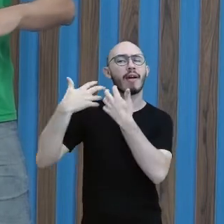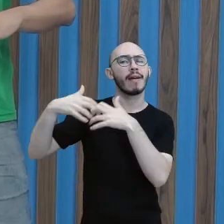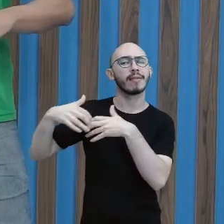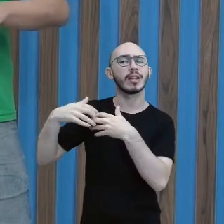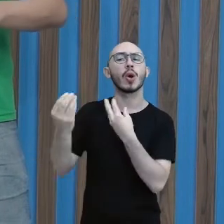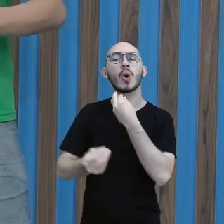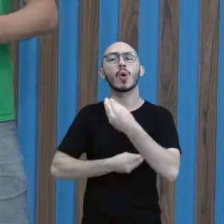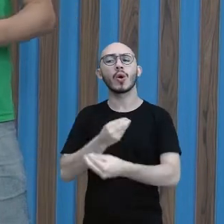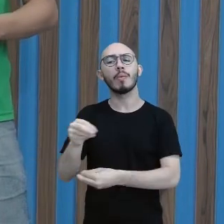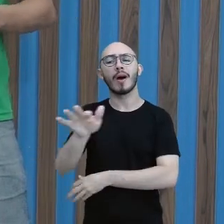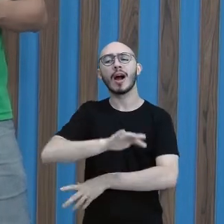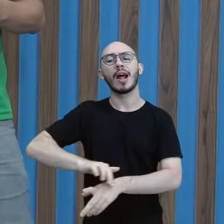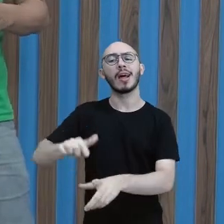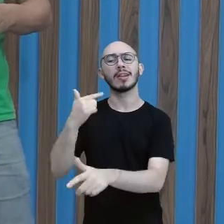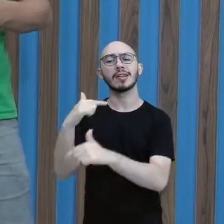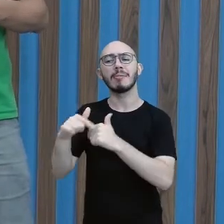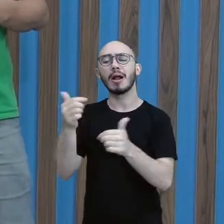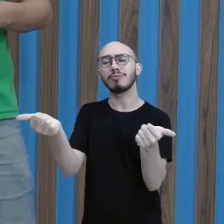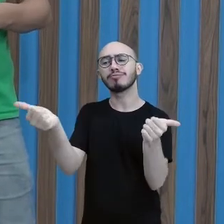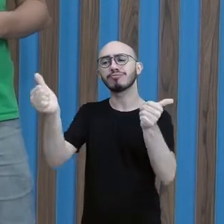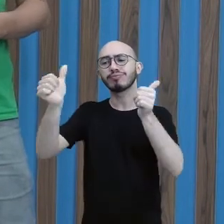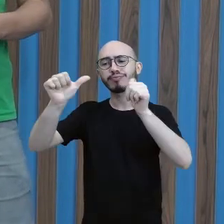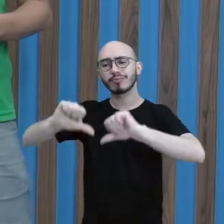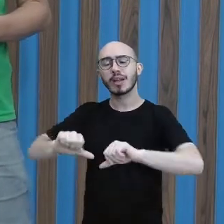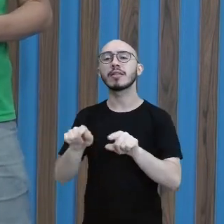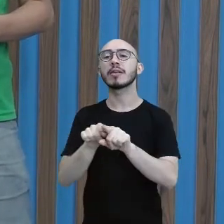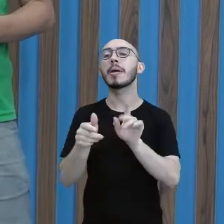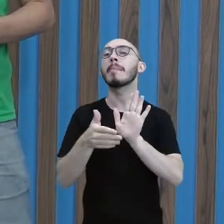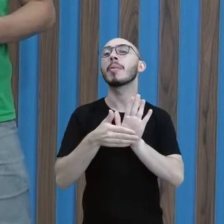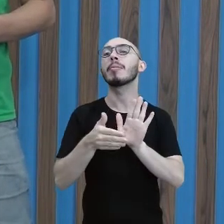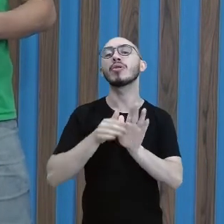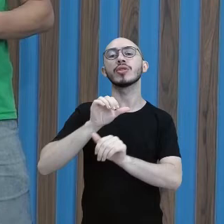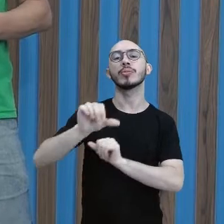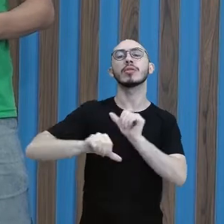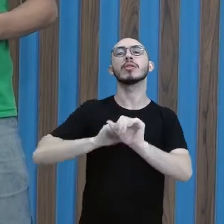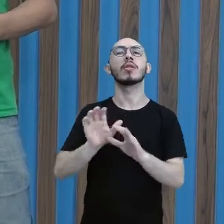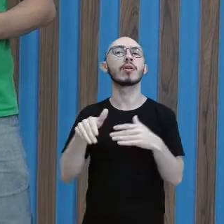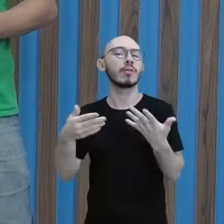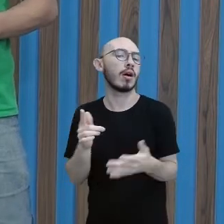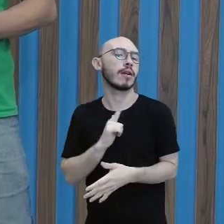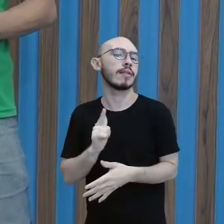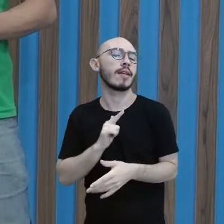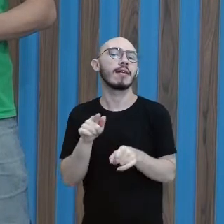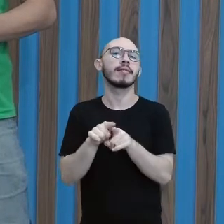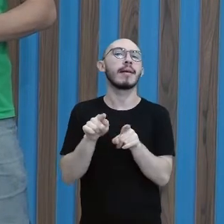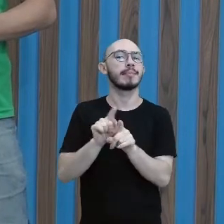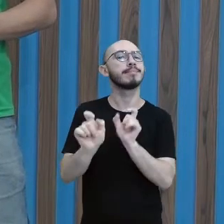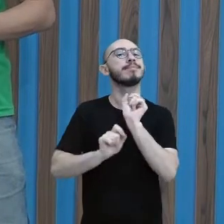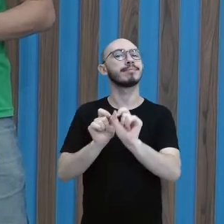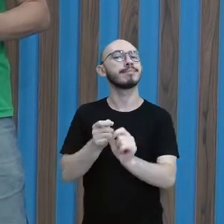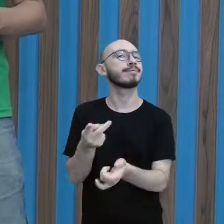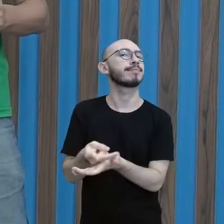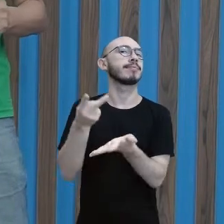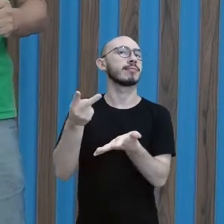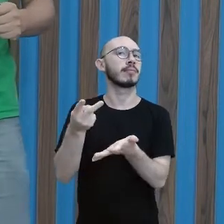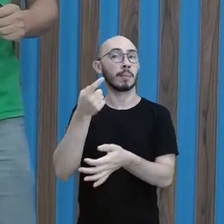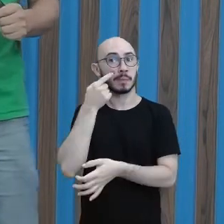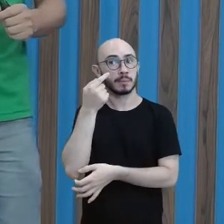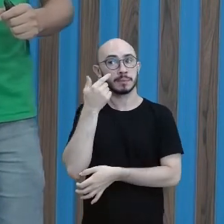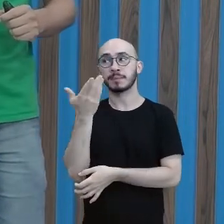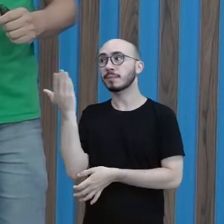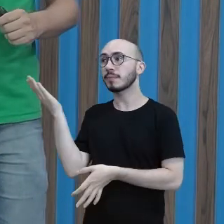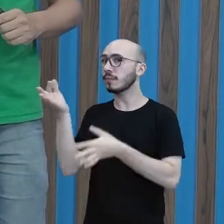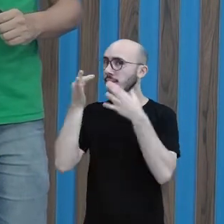mundo do trabalho hoje e as propostas de mudança, né, e a partir de que essas mudanças acontecem. Eu vou chamar a atenção para uma